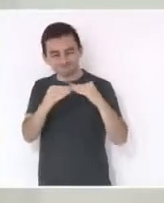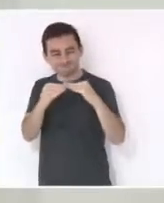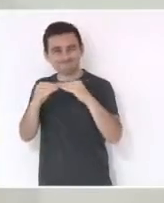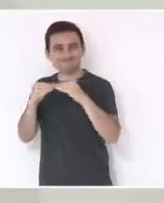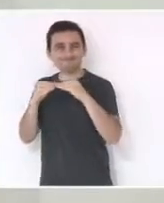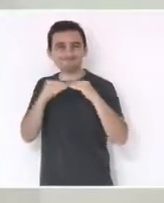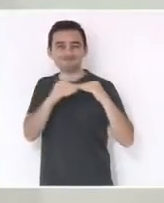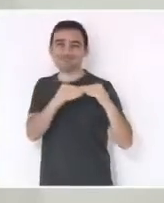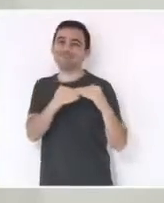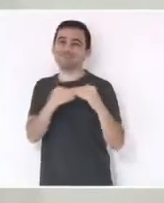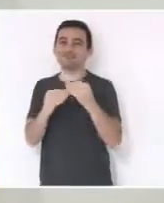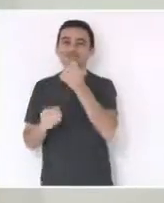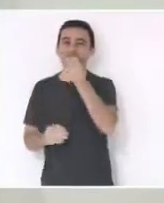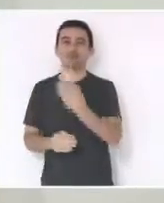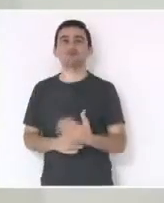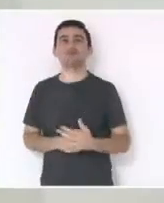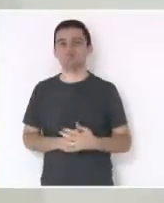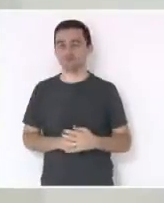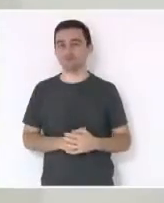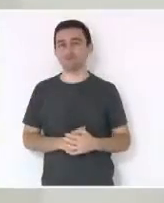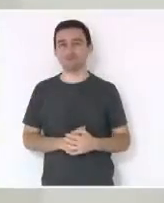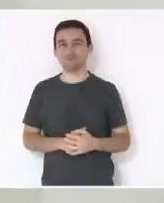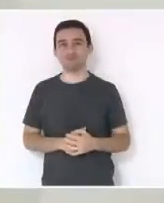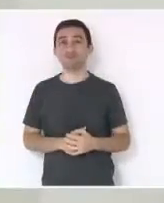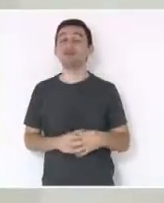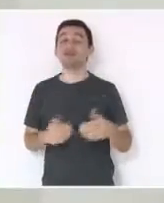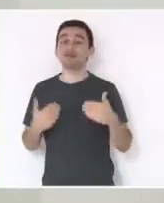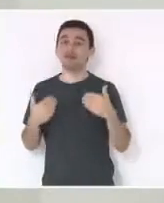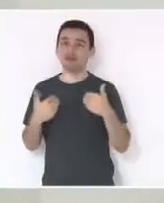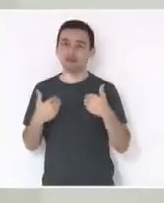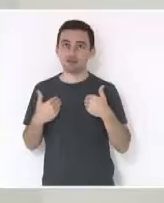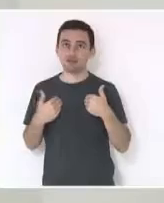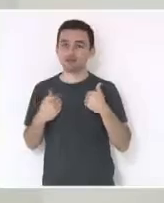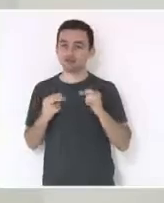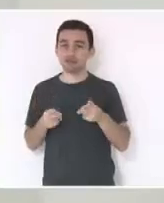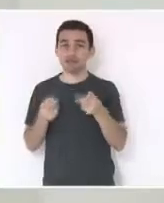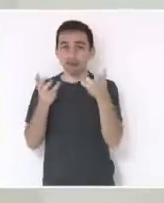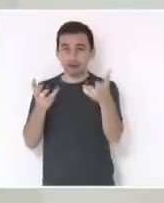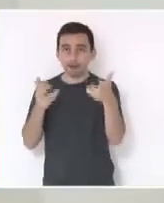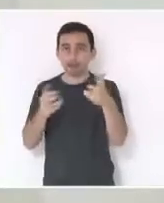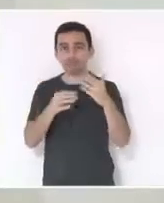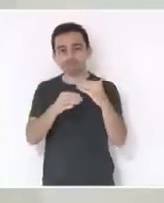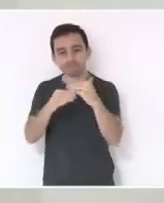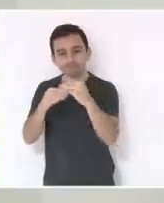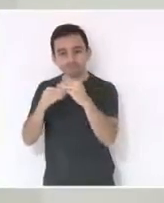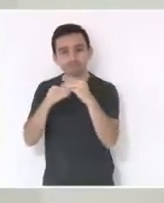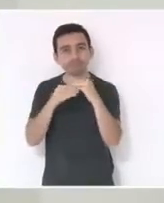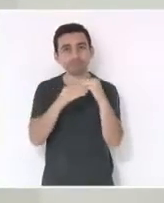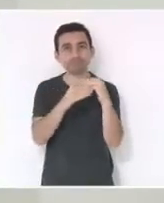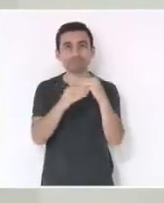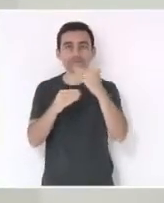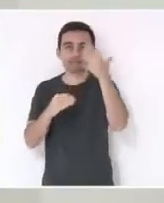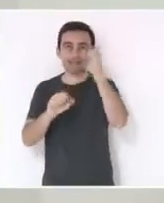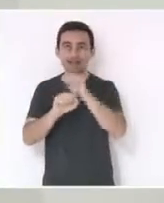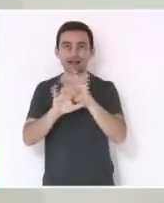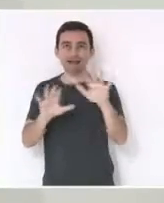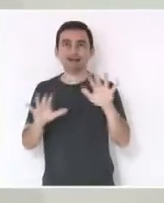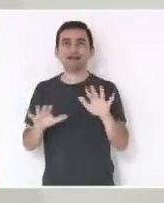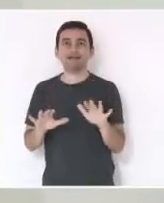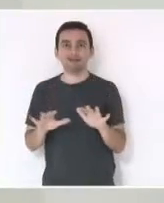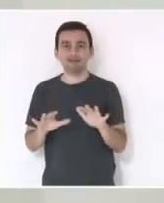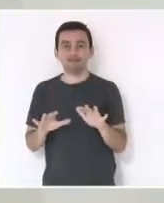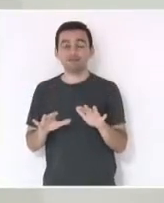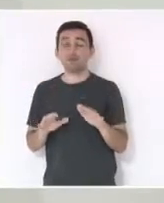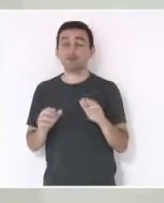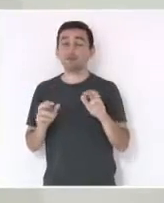portanto nós estamos eu estou particularmente eu sou sempre do consenso do entendimento torcendo que o governador pinho moreira